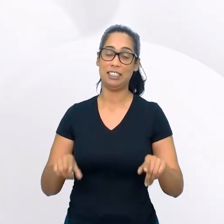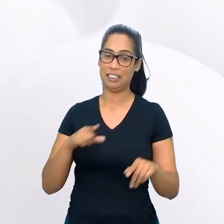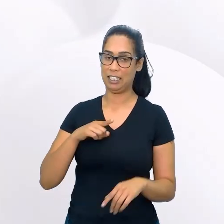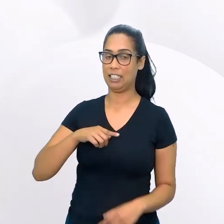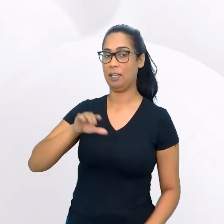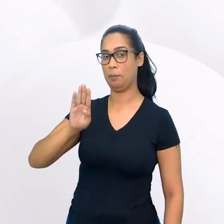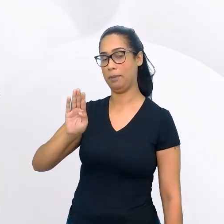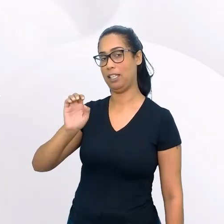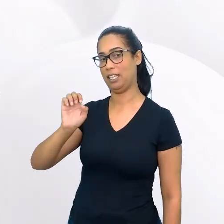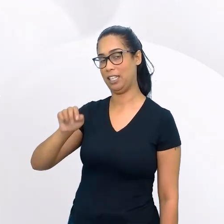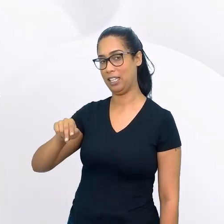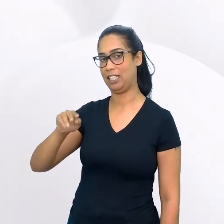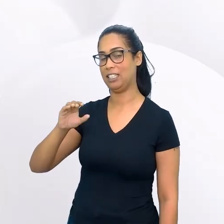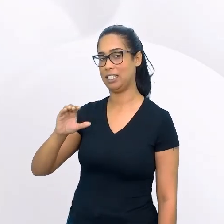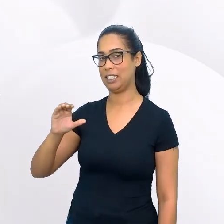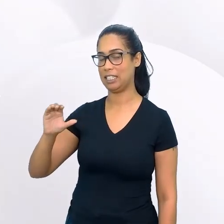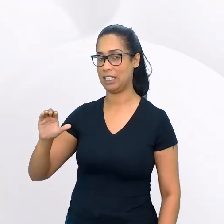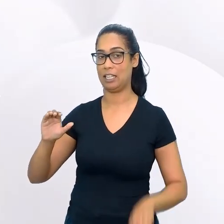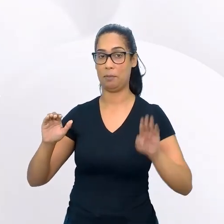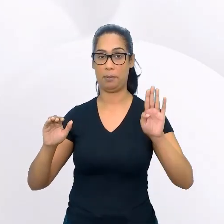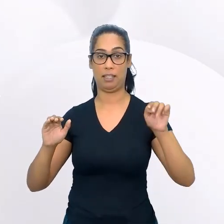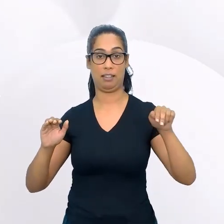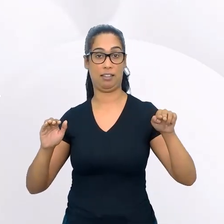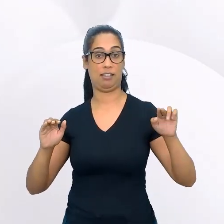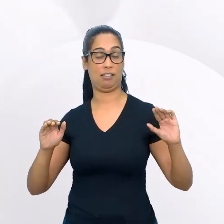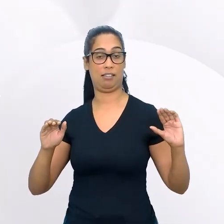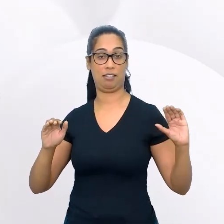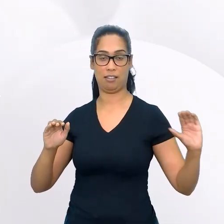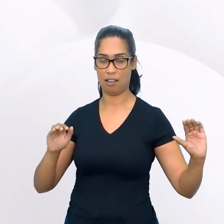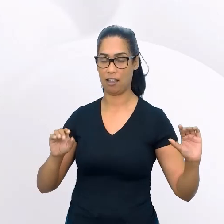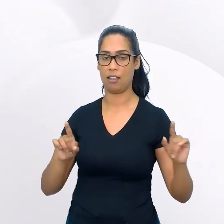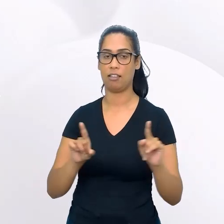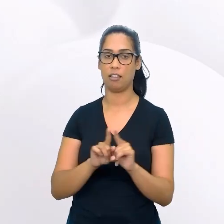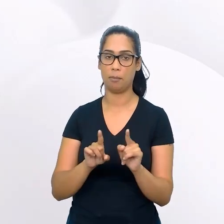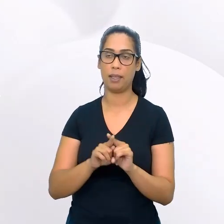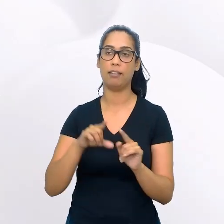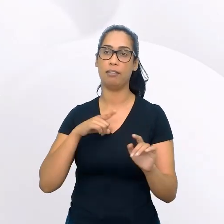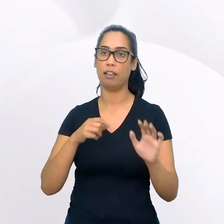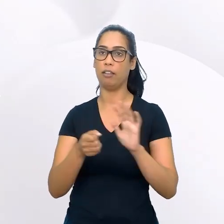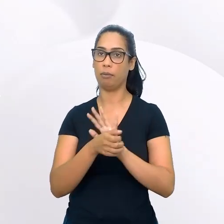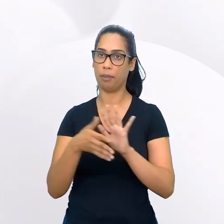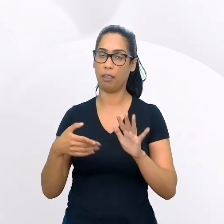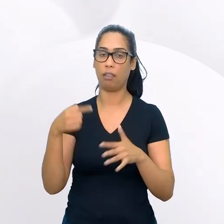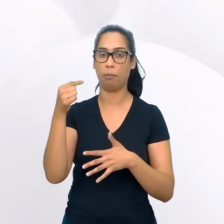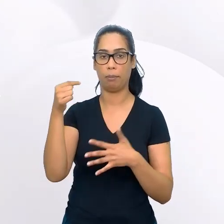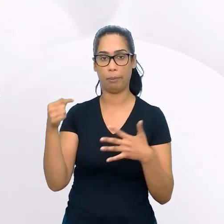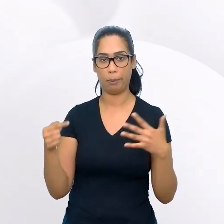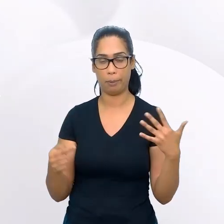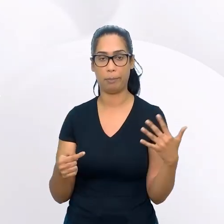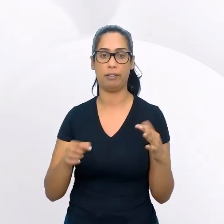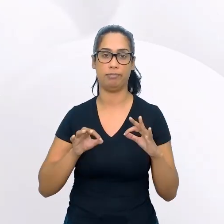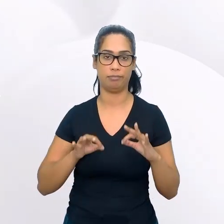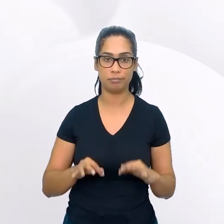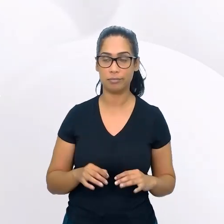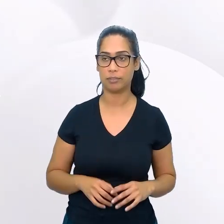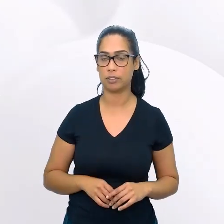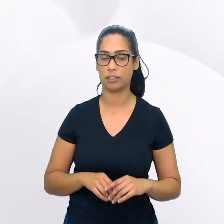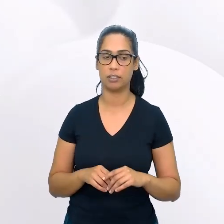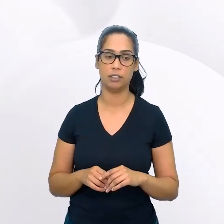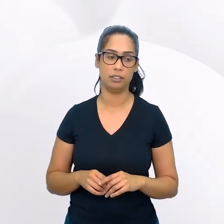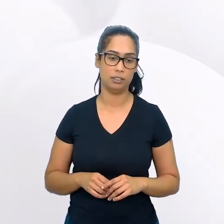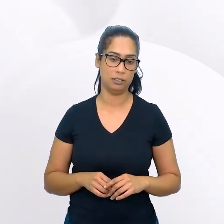a bncc currículo saviane exatamente tem perguntas aqui